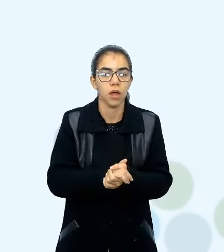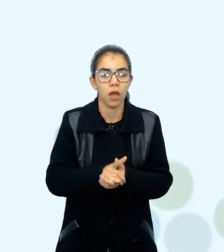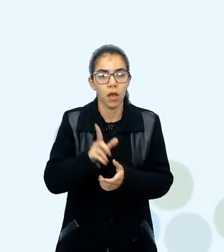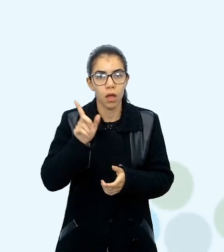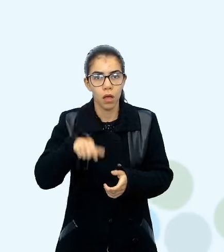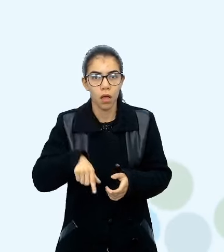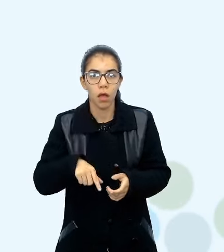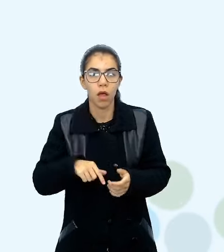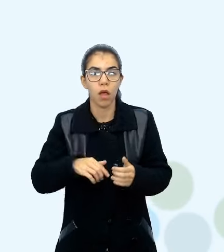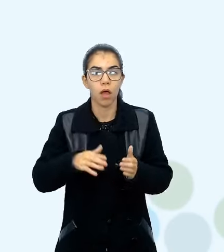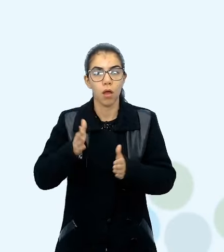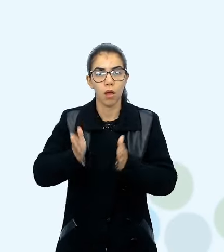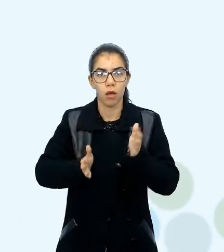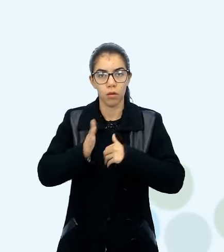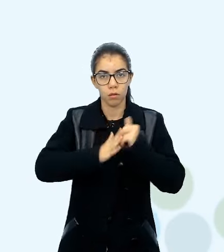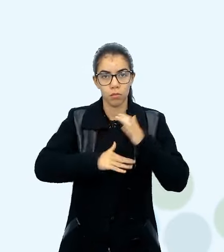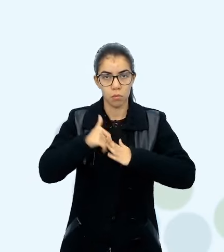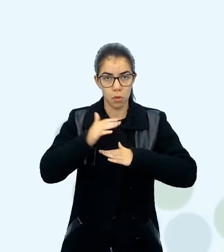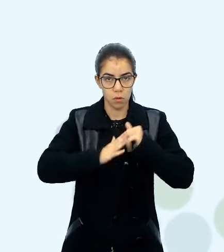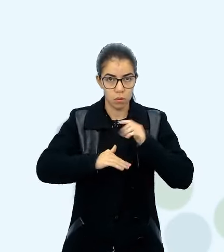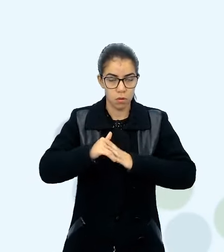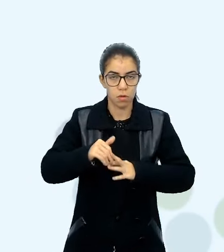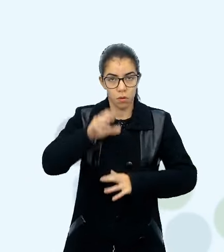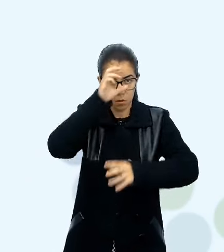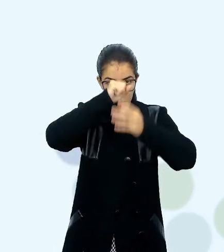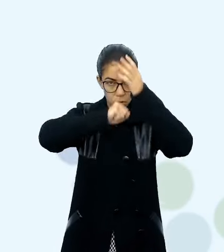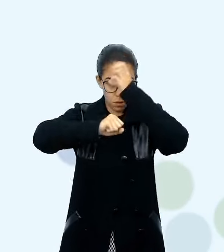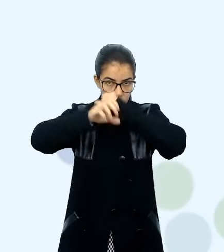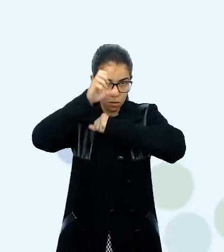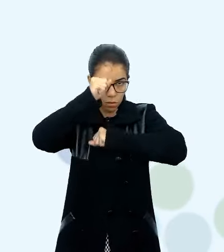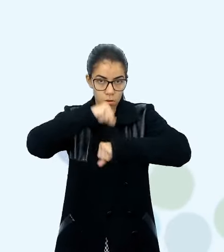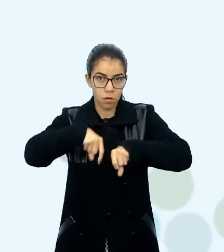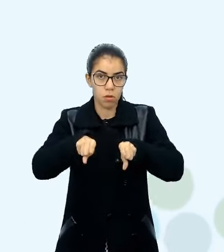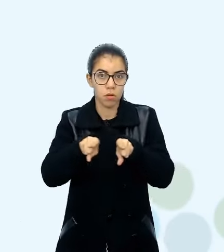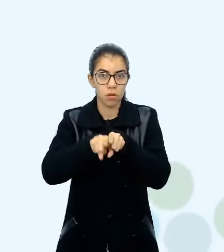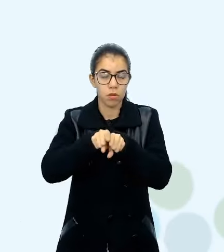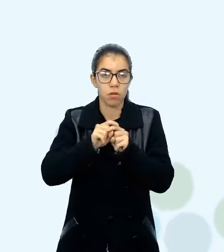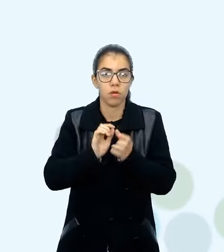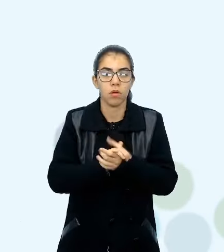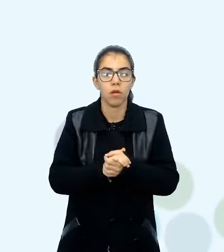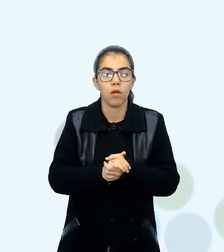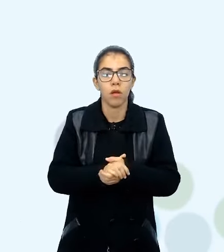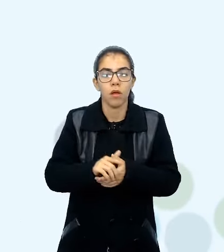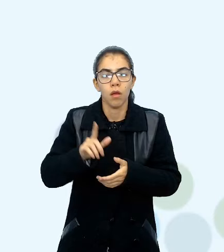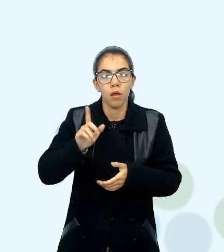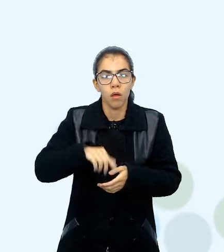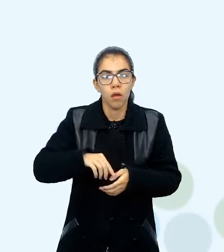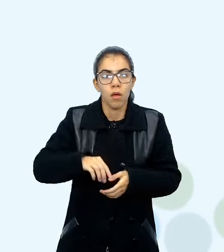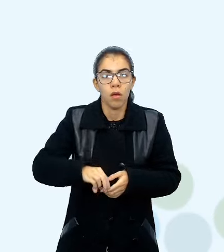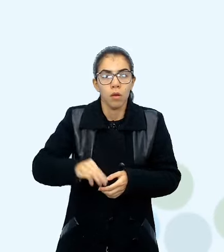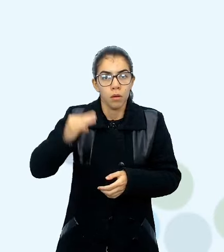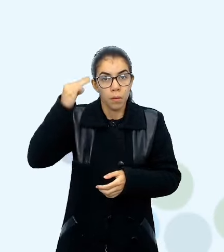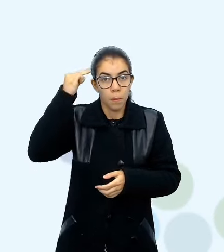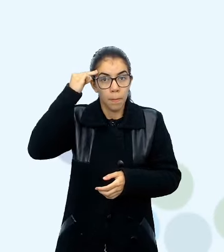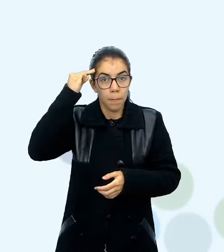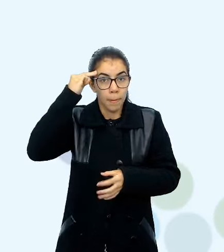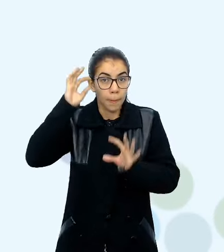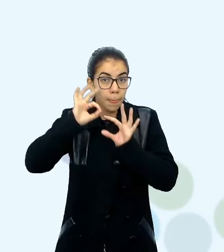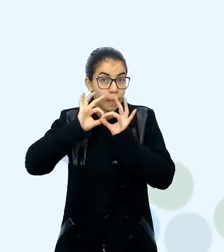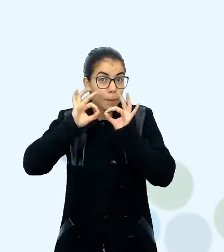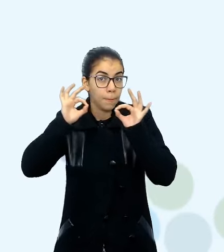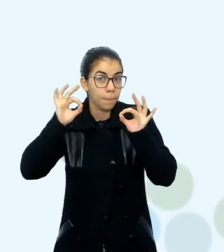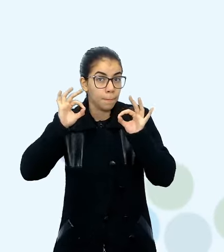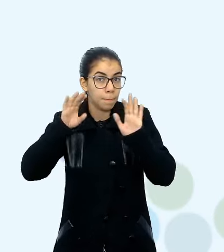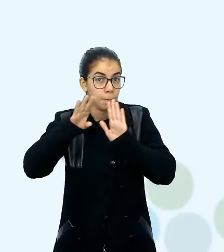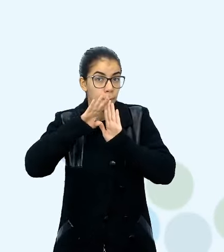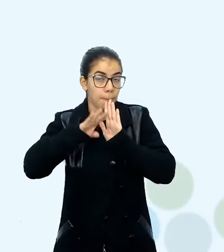de aprendizagem, né? Porque ela começa a ter um processo de memória de forma simples. Ela entendeu o